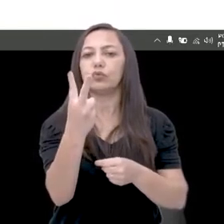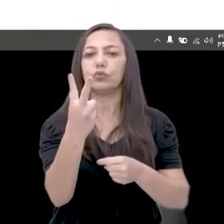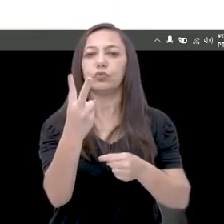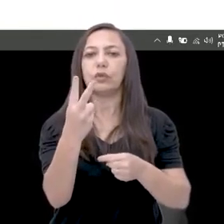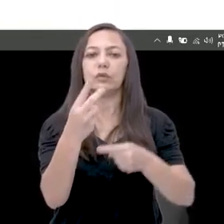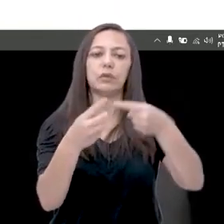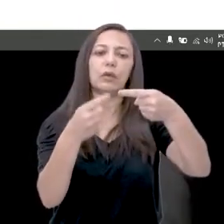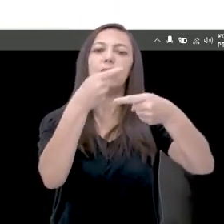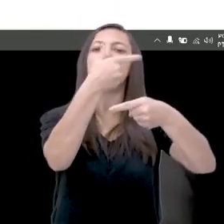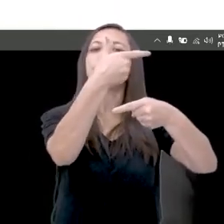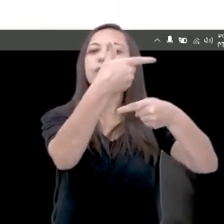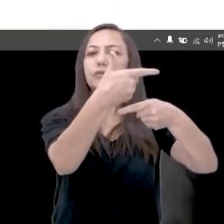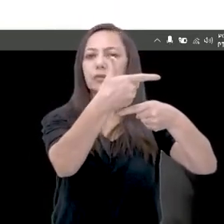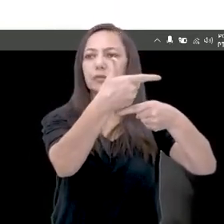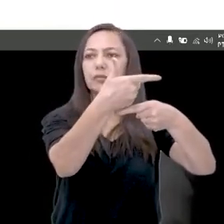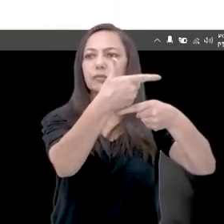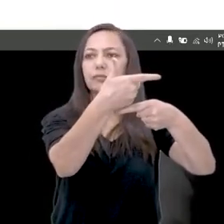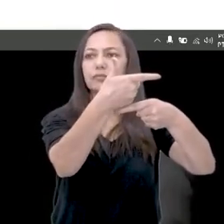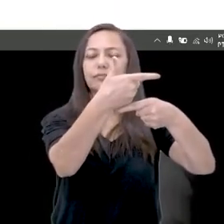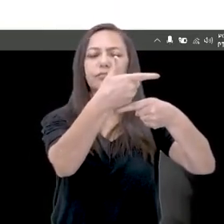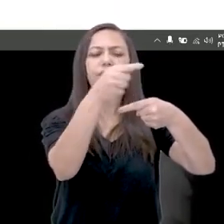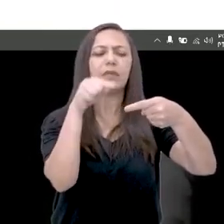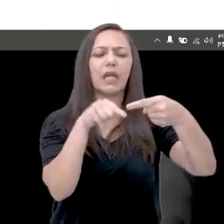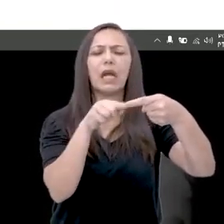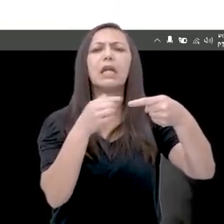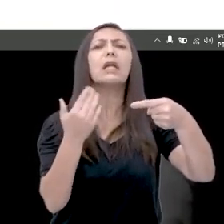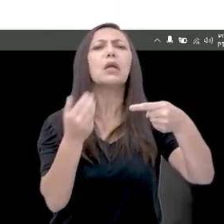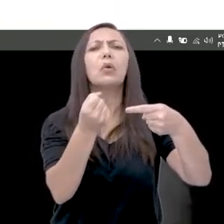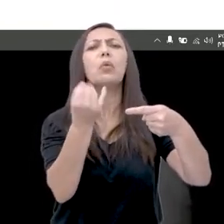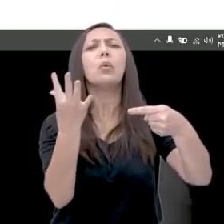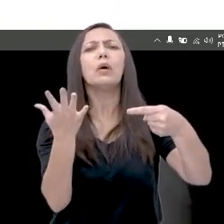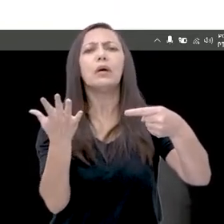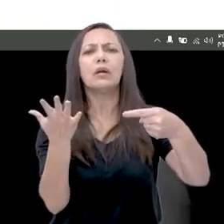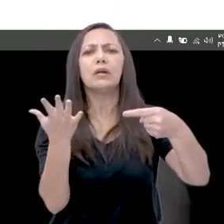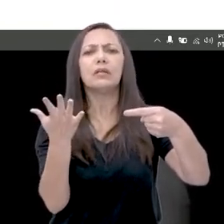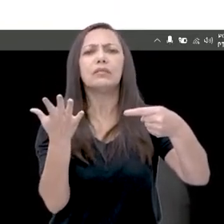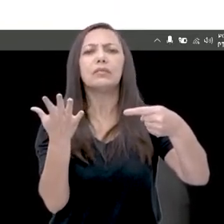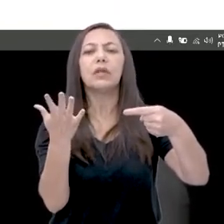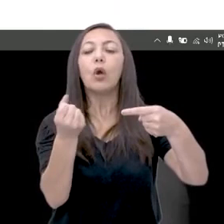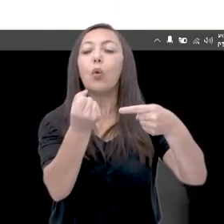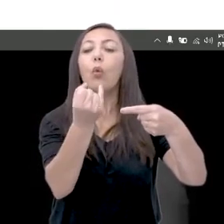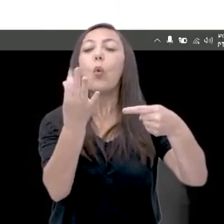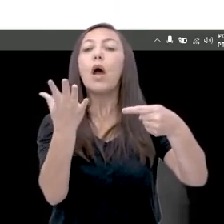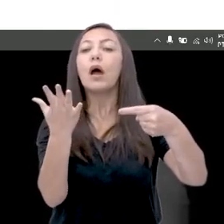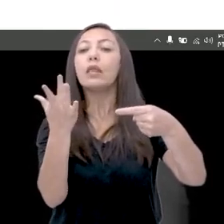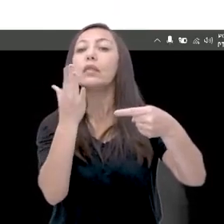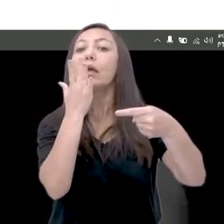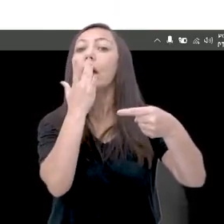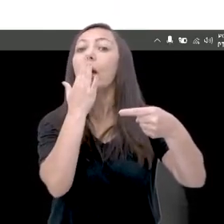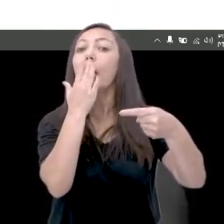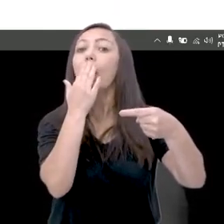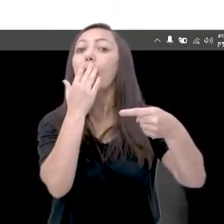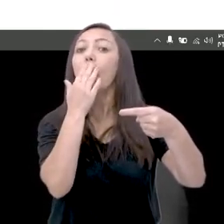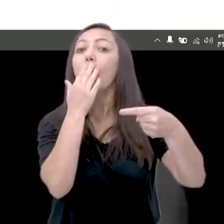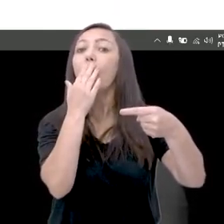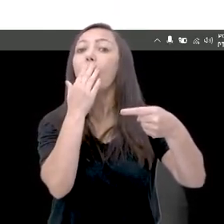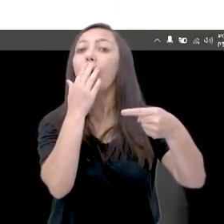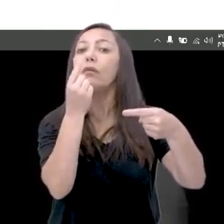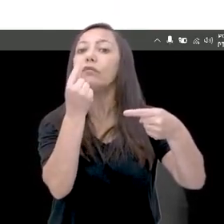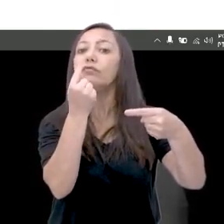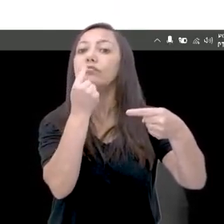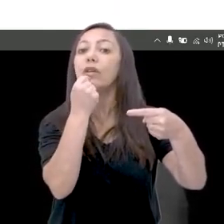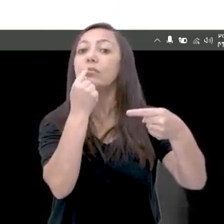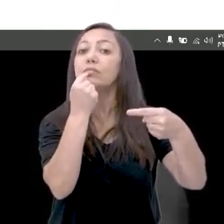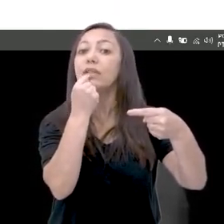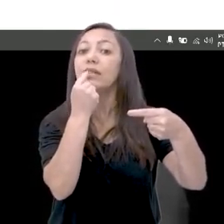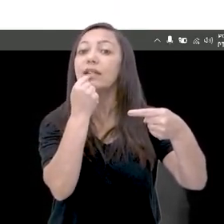razão. Vai estar para o que se pede depois no enunciado, a quantidade total de partes de